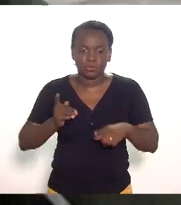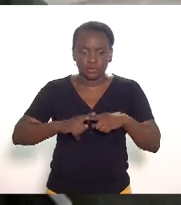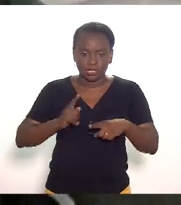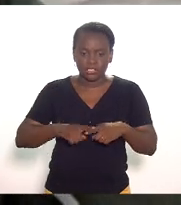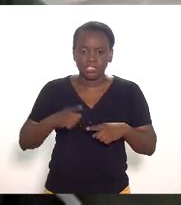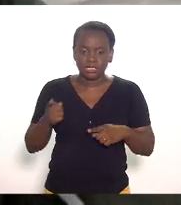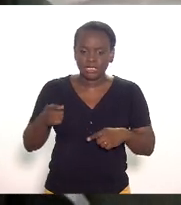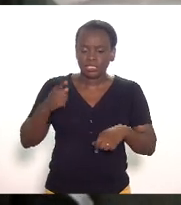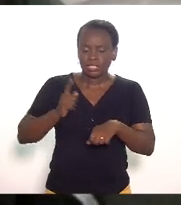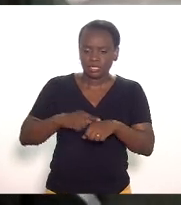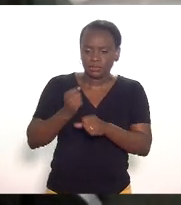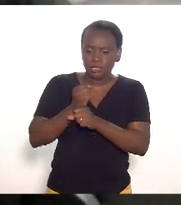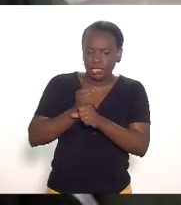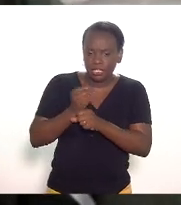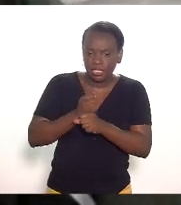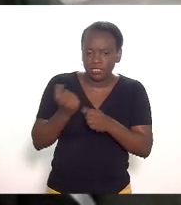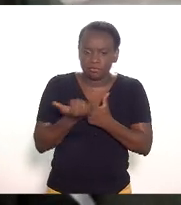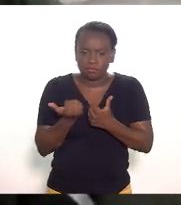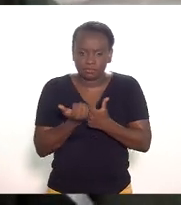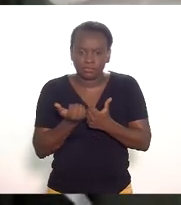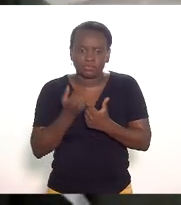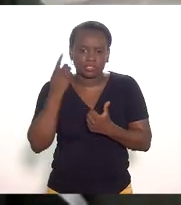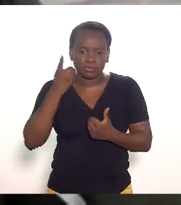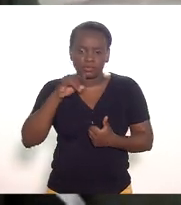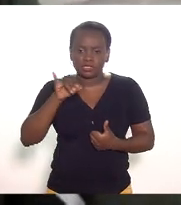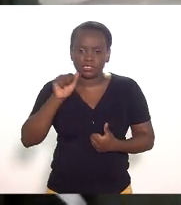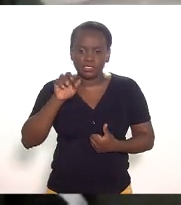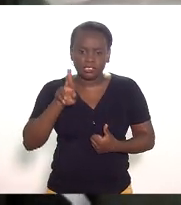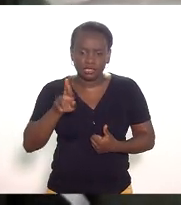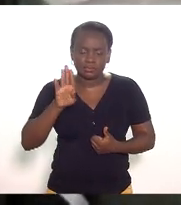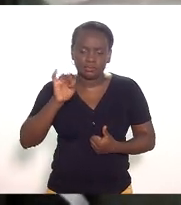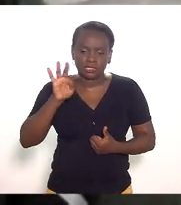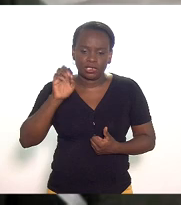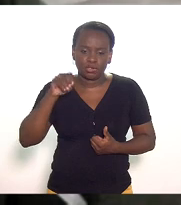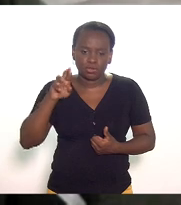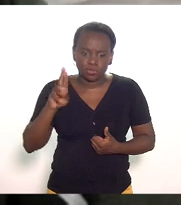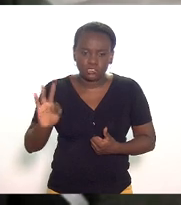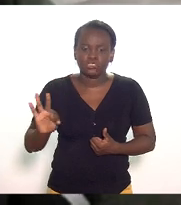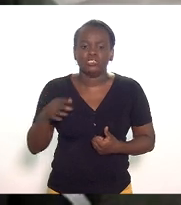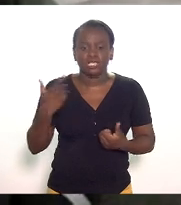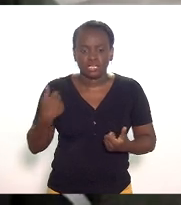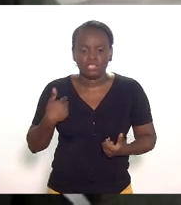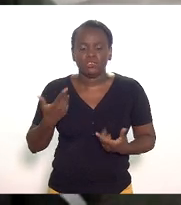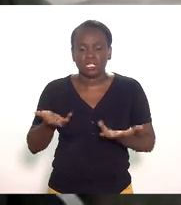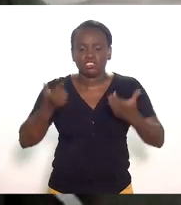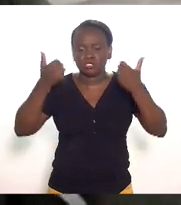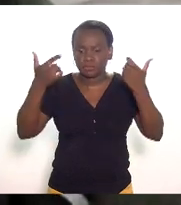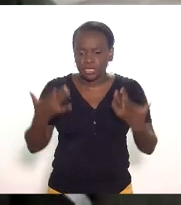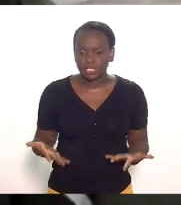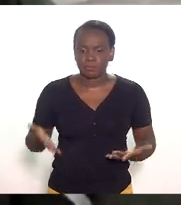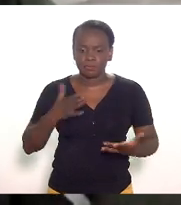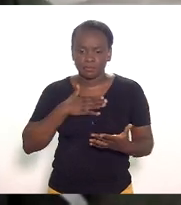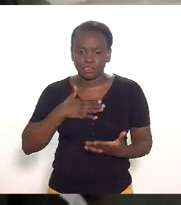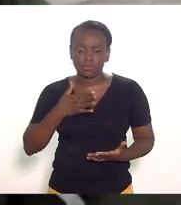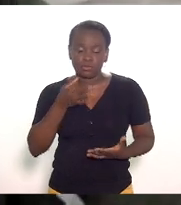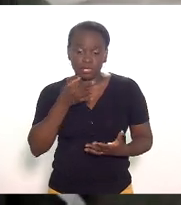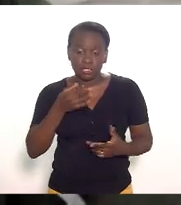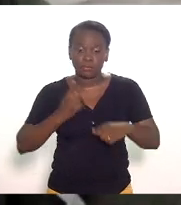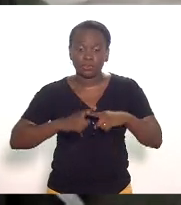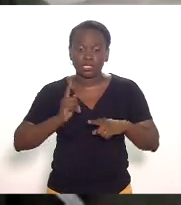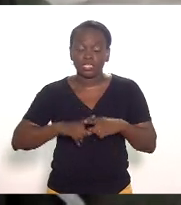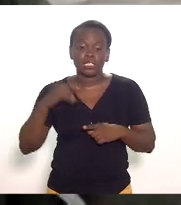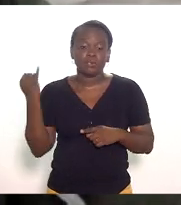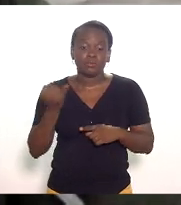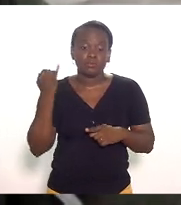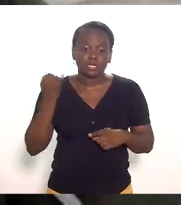os últimos tempos foi assessor do deputado Jair Bittencourt. Eu quero deixar aqui o meu depoimento da importância